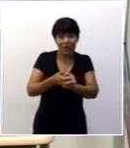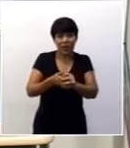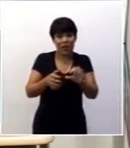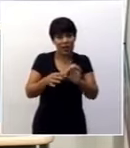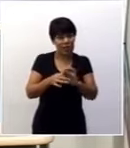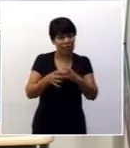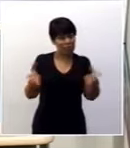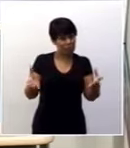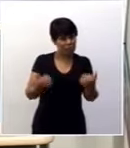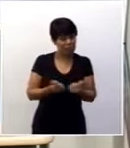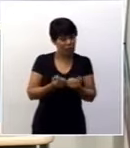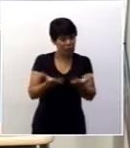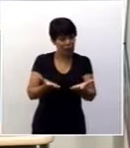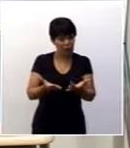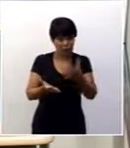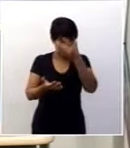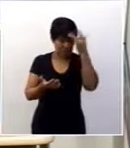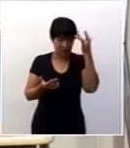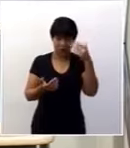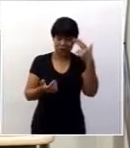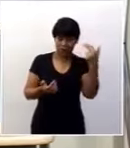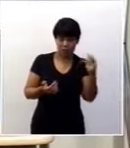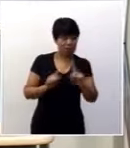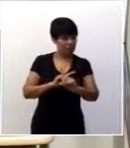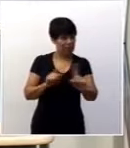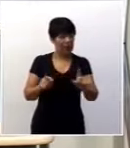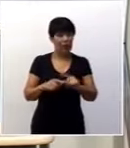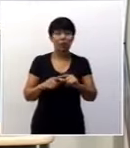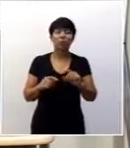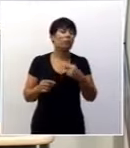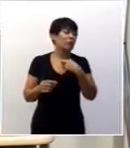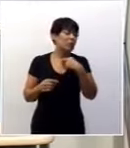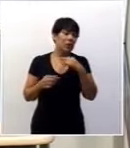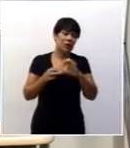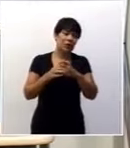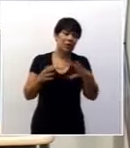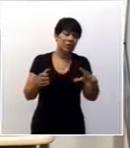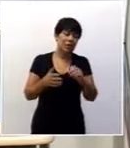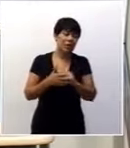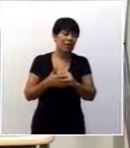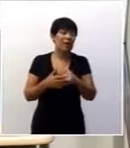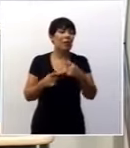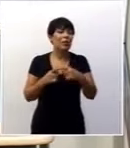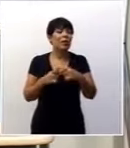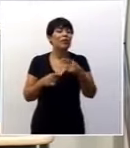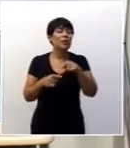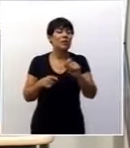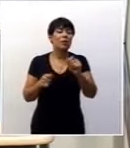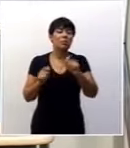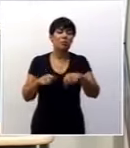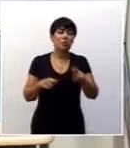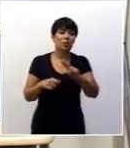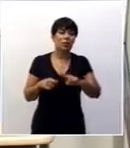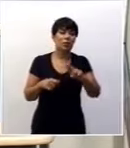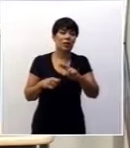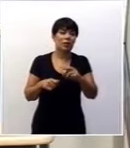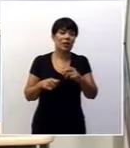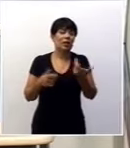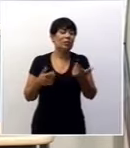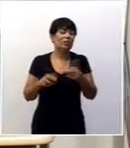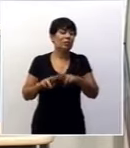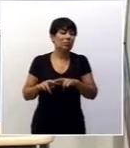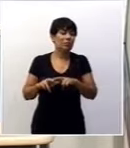público em geral, né? Então, eles não vão liberar uma imagem que você tem muito detalhe, que você pode usar isso contra eles, né? Quem